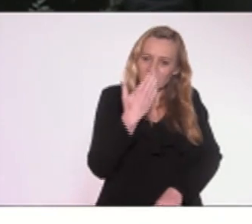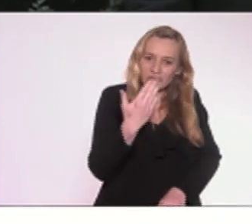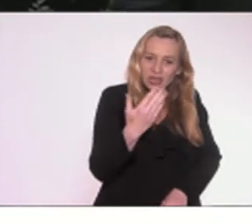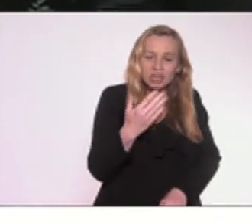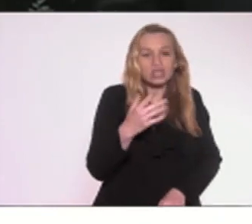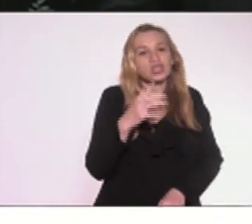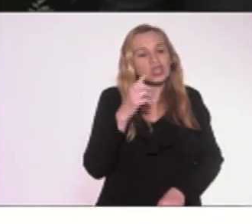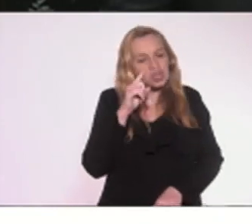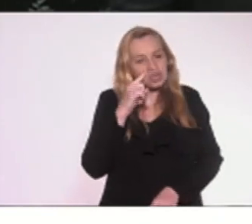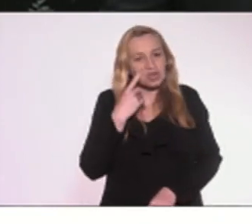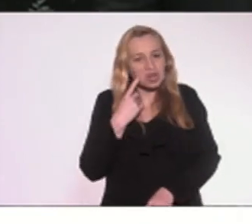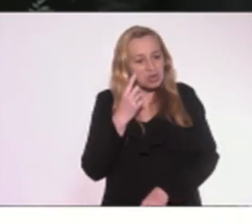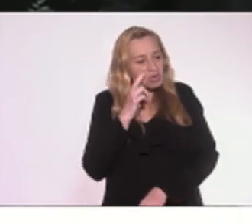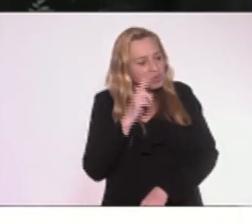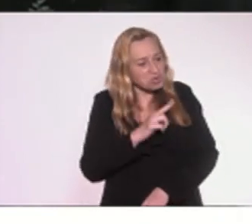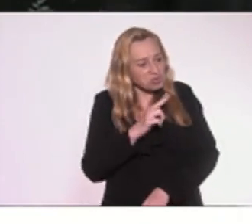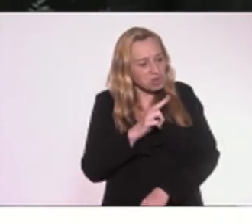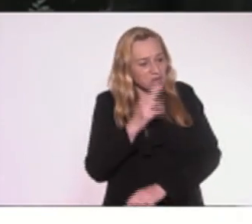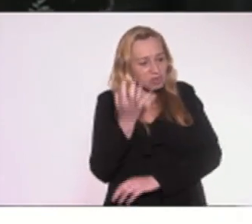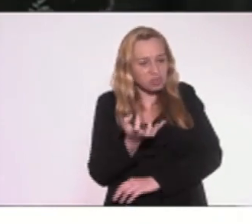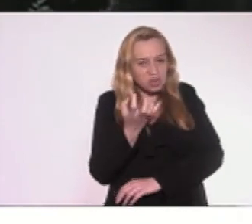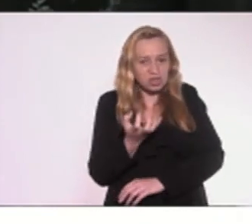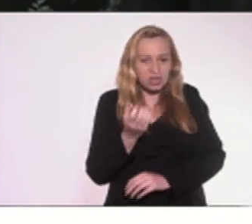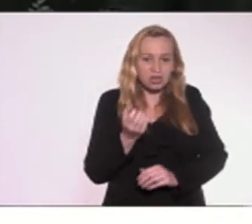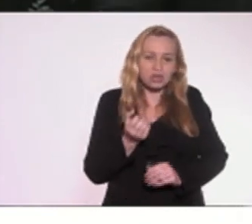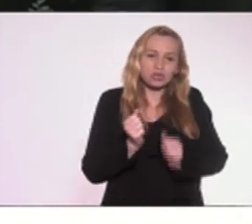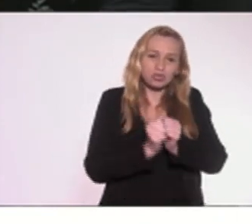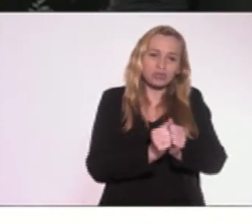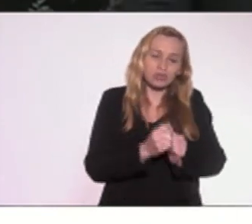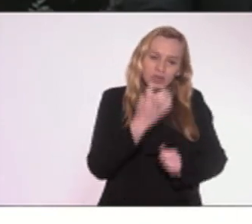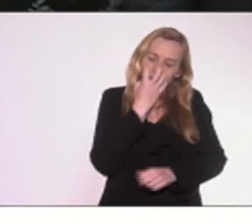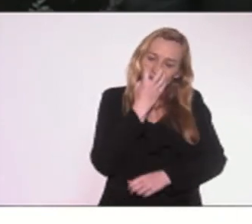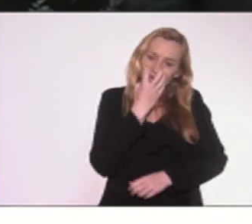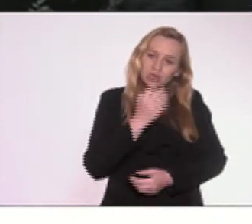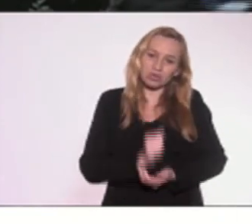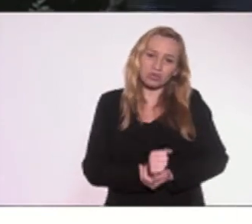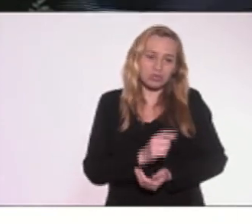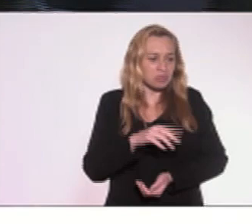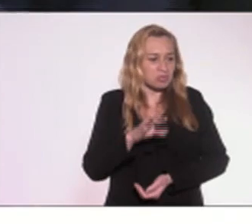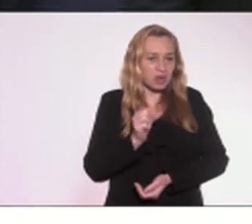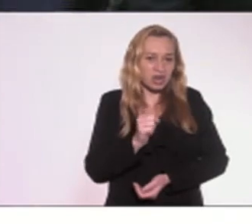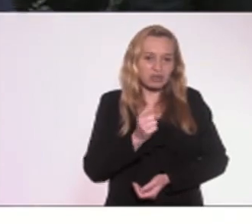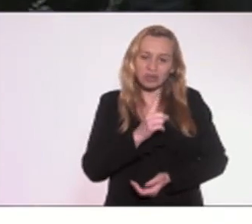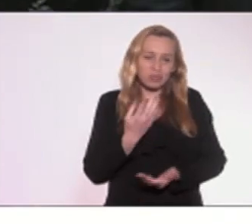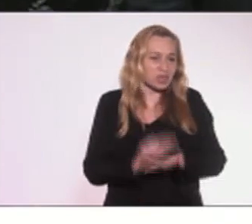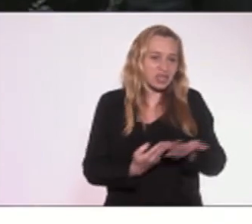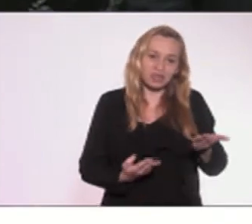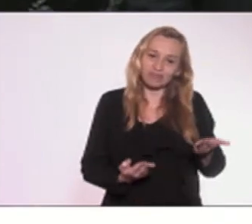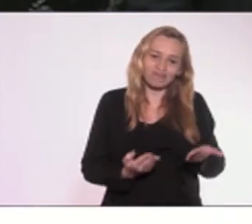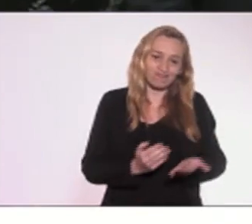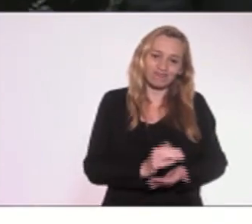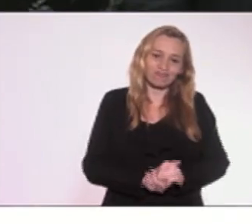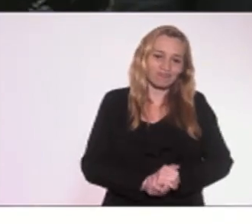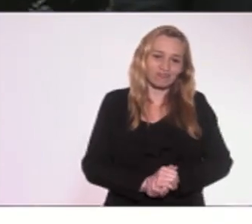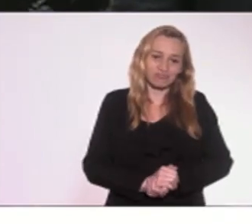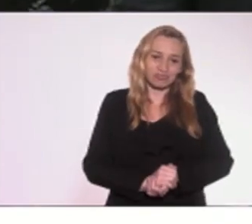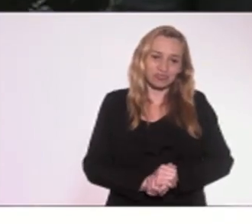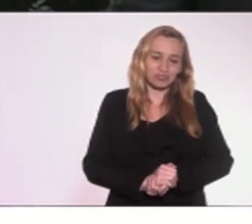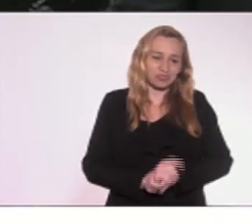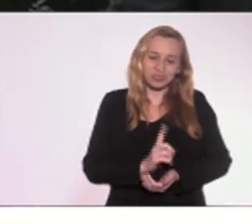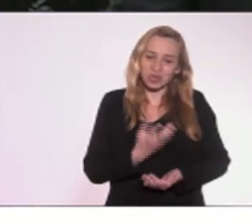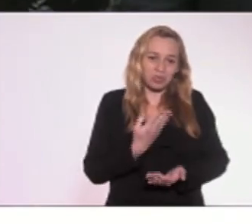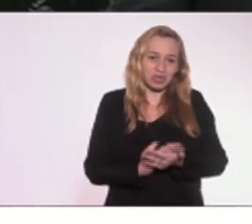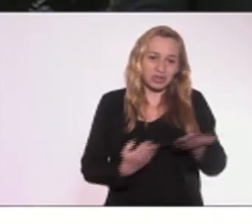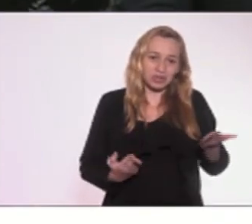quando olha o mendigo com seu cachorro rendido. O Marcos é isso. Ele não perdeu isso. Ele não